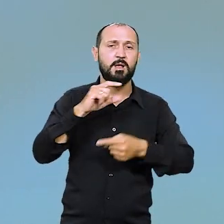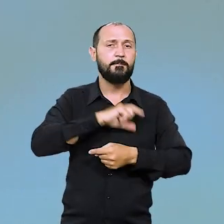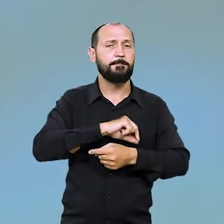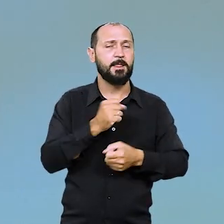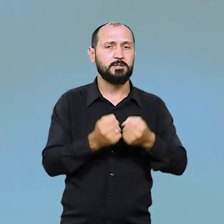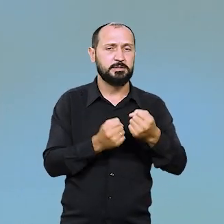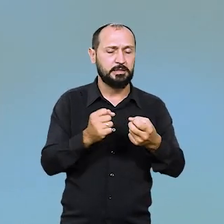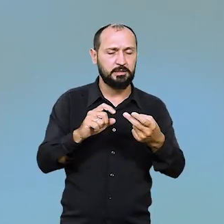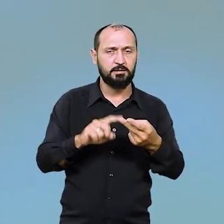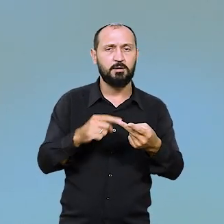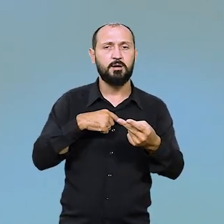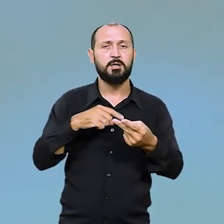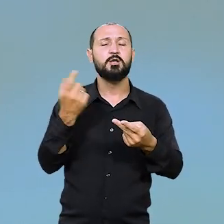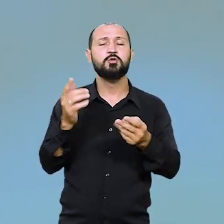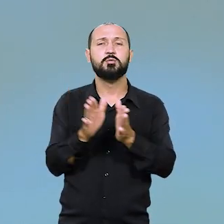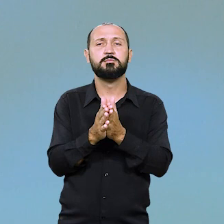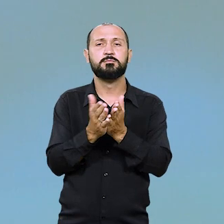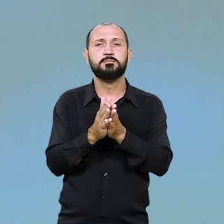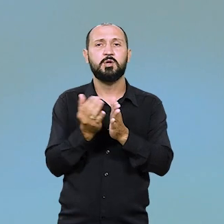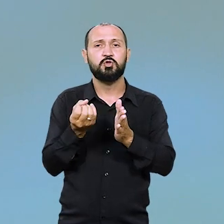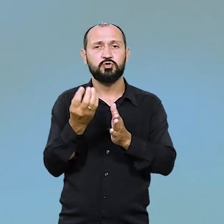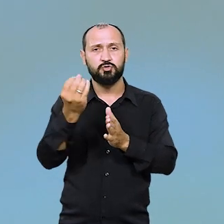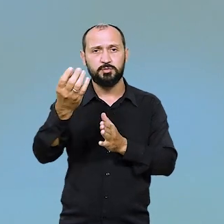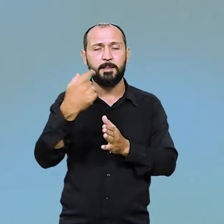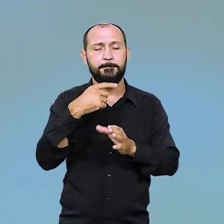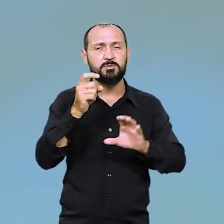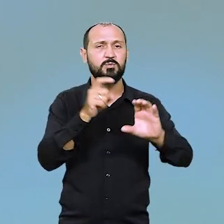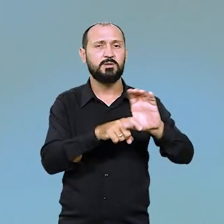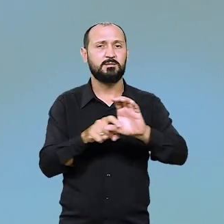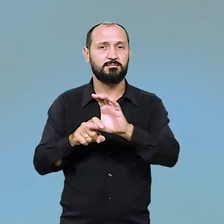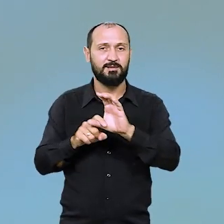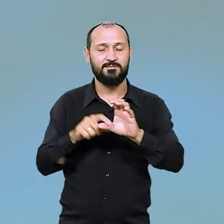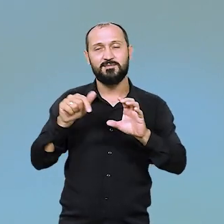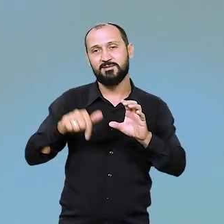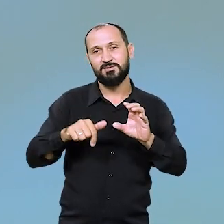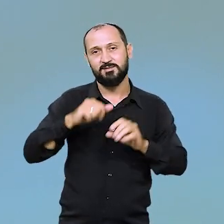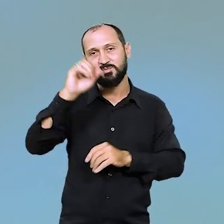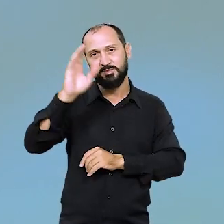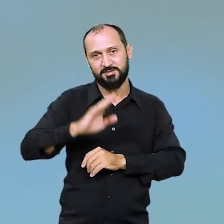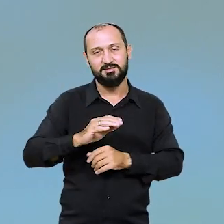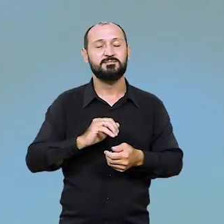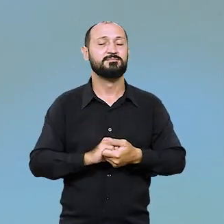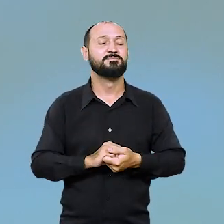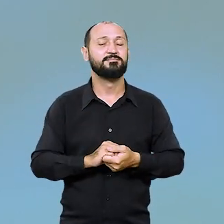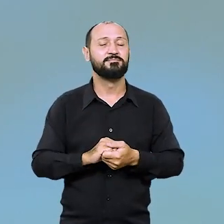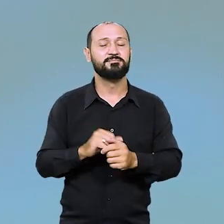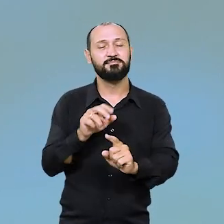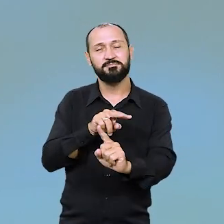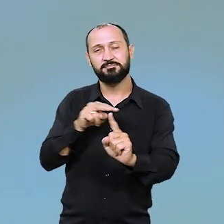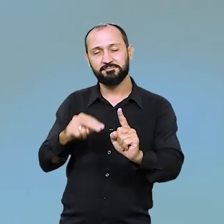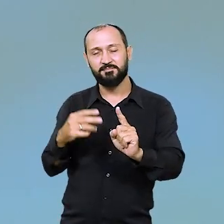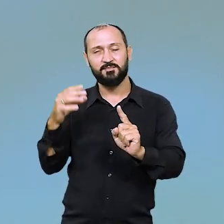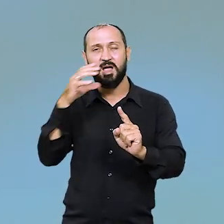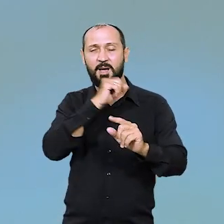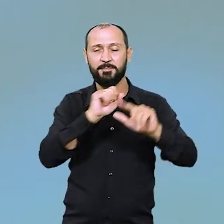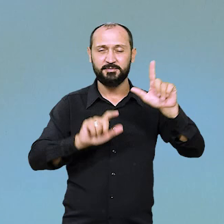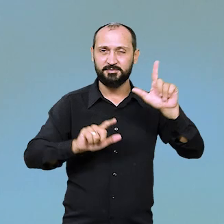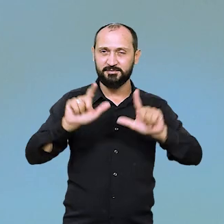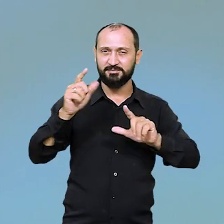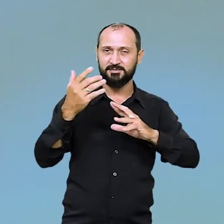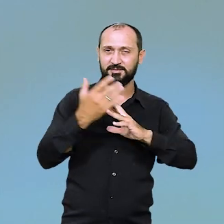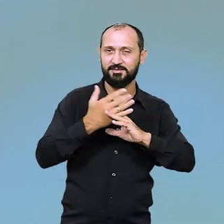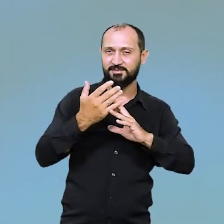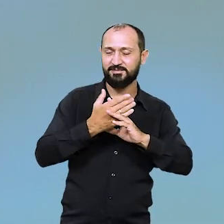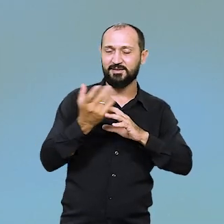a constitucionalidade da adoção dessas medidas coercitivas, a suspensão da CNH e do passaporte pelos devedores